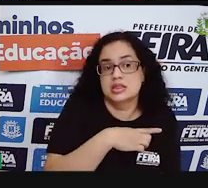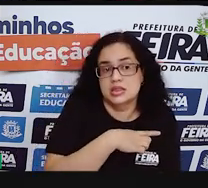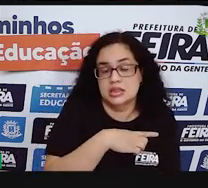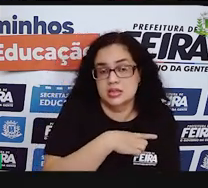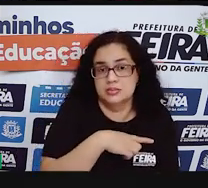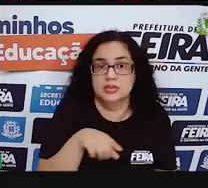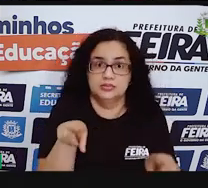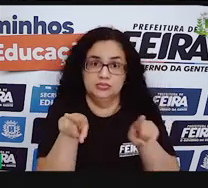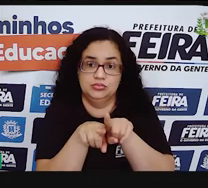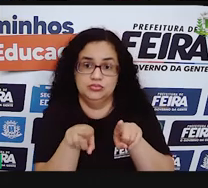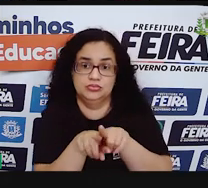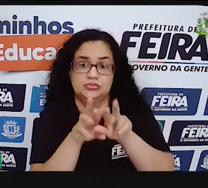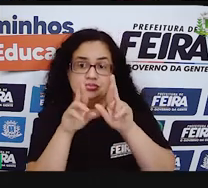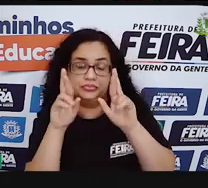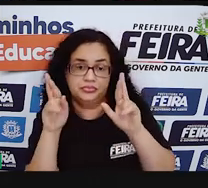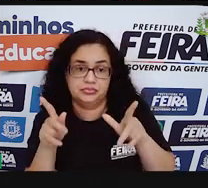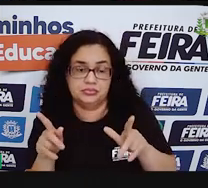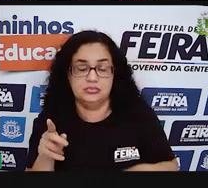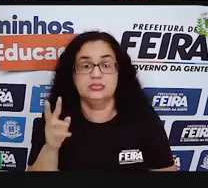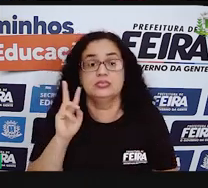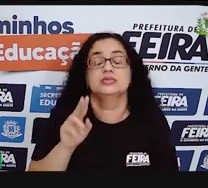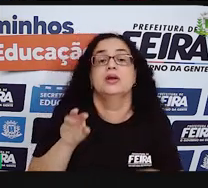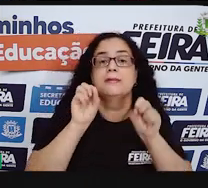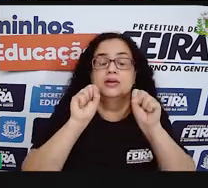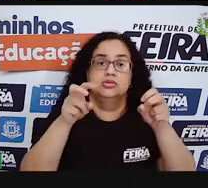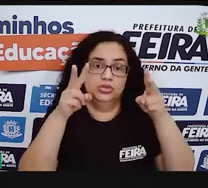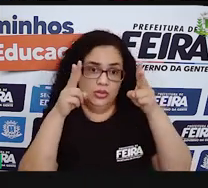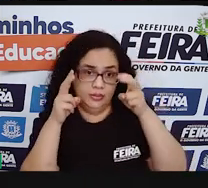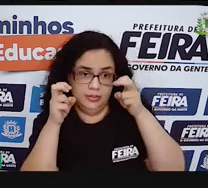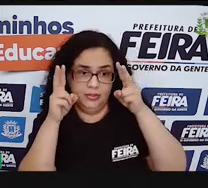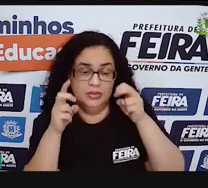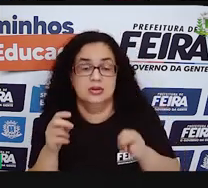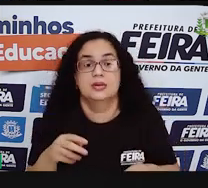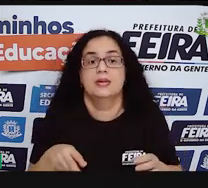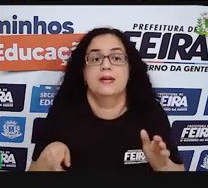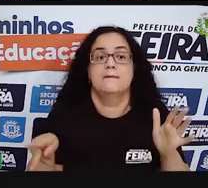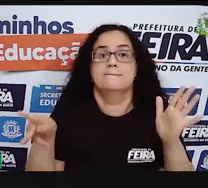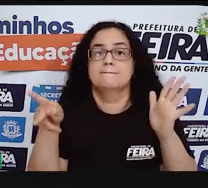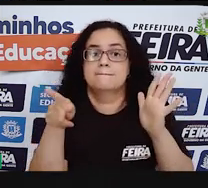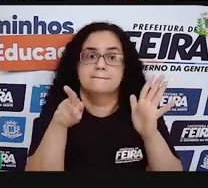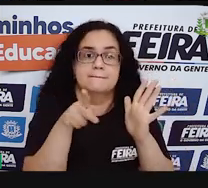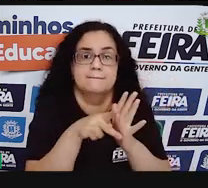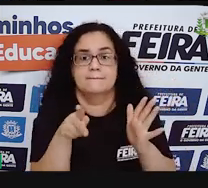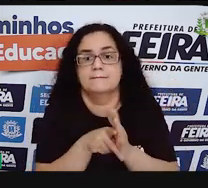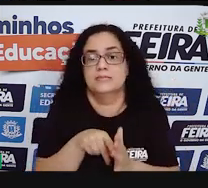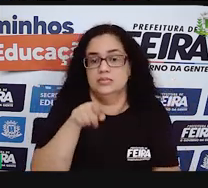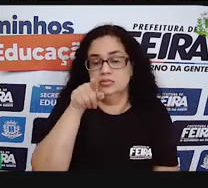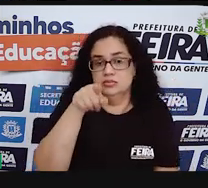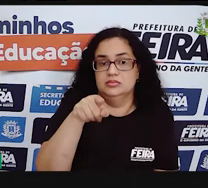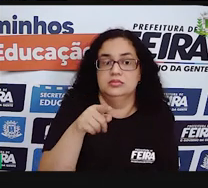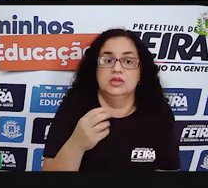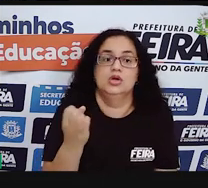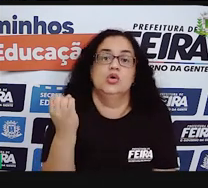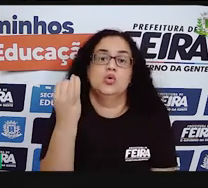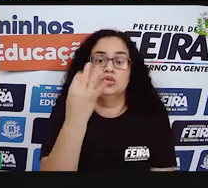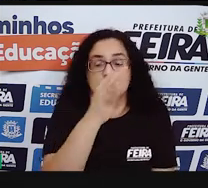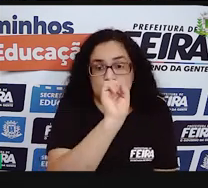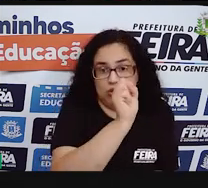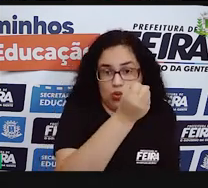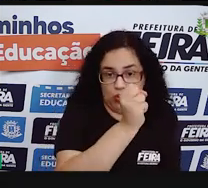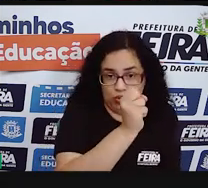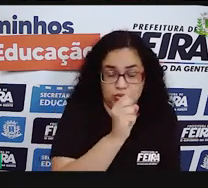tamanhos diferentes. O que, que a gente pode observar? Na propriedade magnetismo, a quantidade